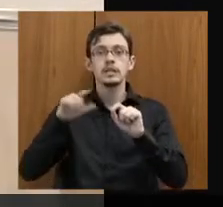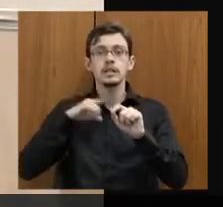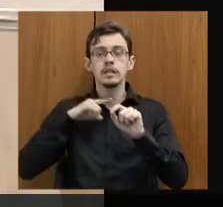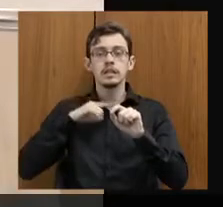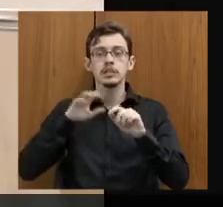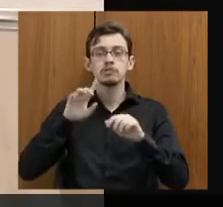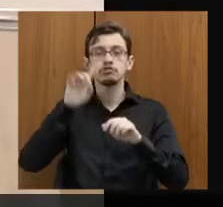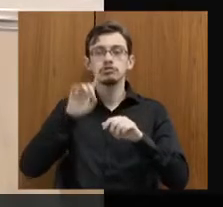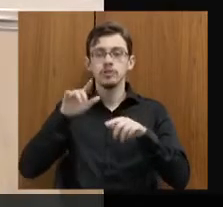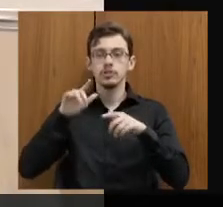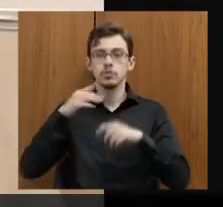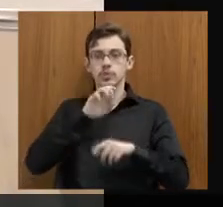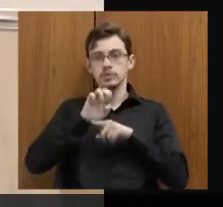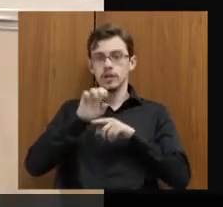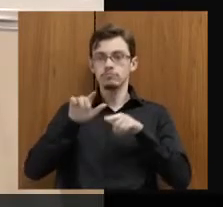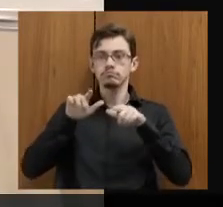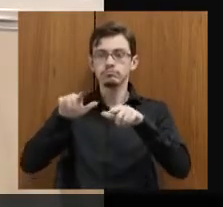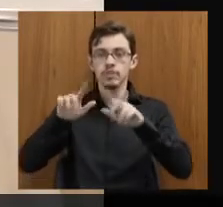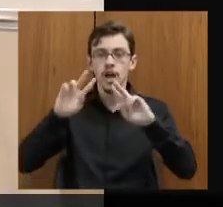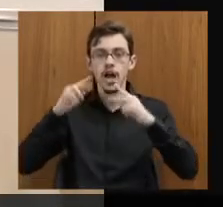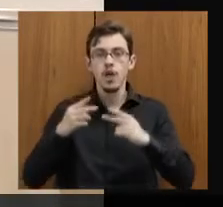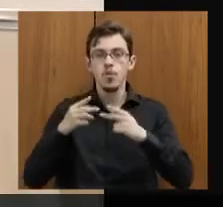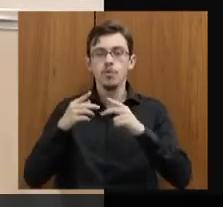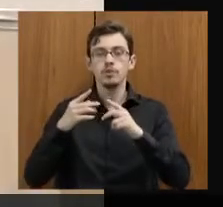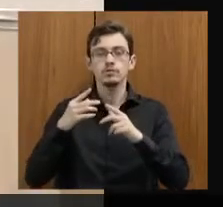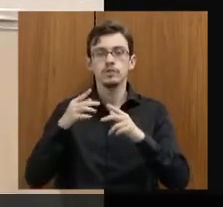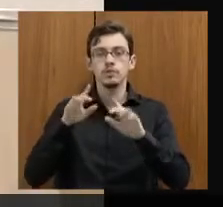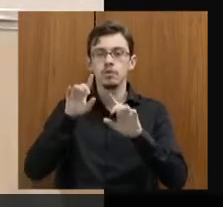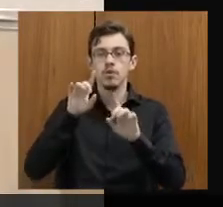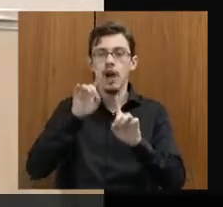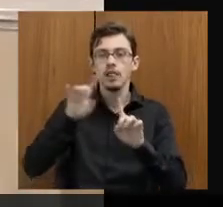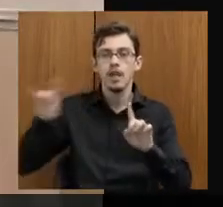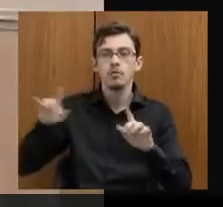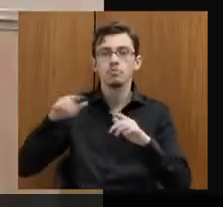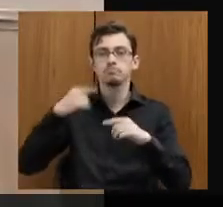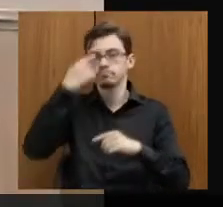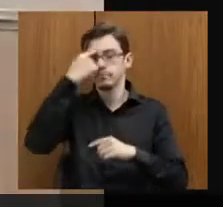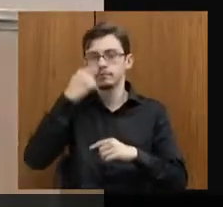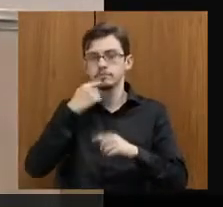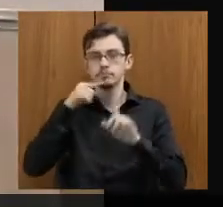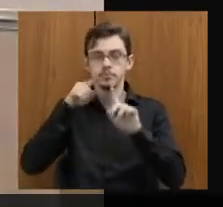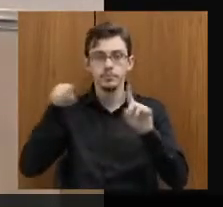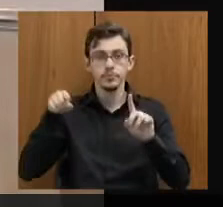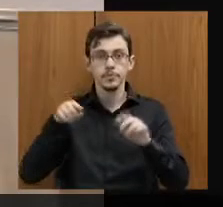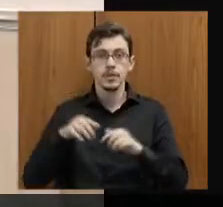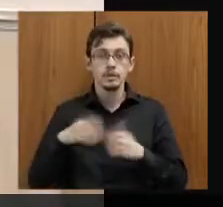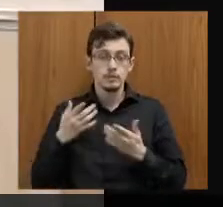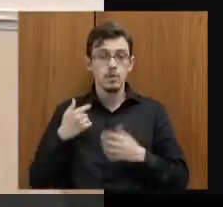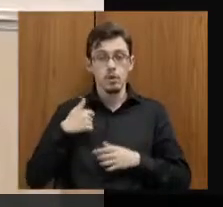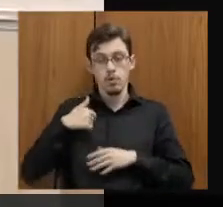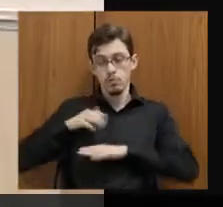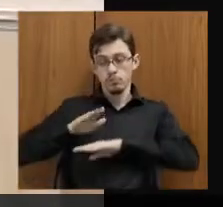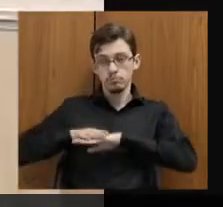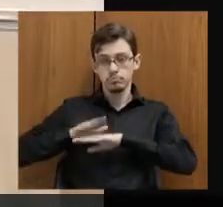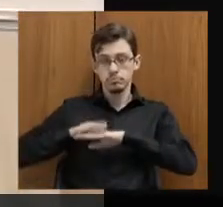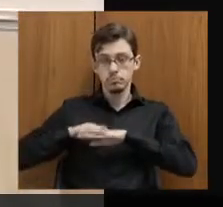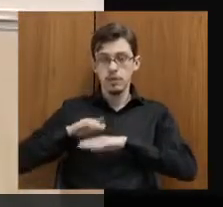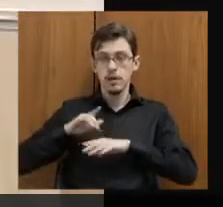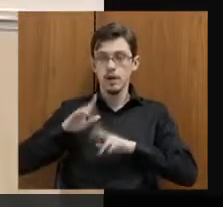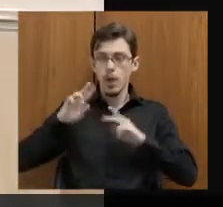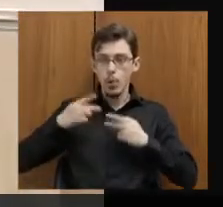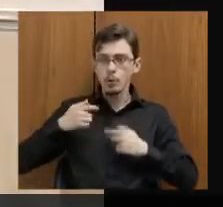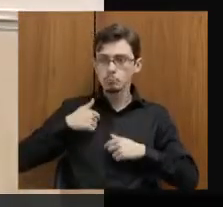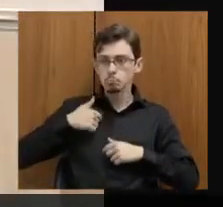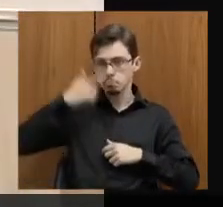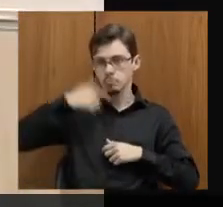realizado Aí juntou as comunidades tradicionais quilombolas do processo de autodeclaração uma ata encaminha-se